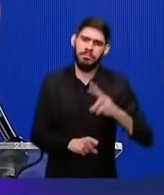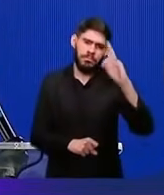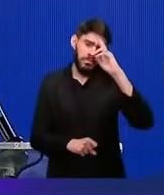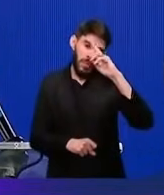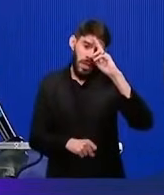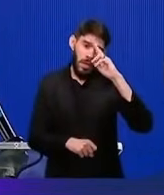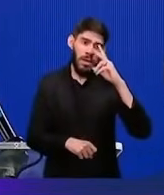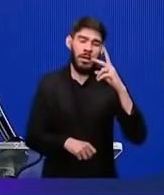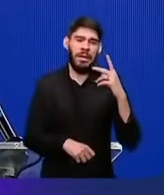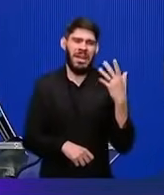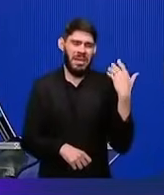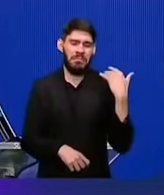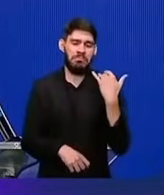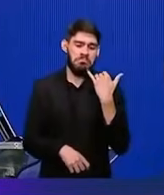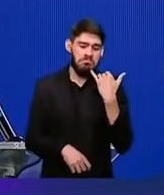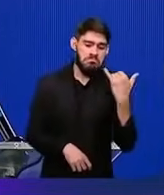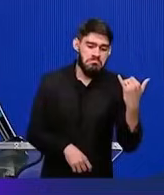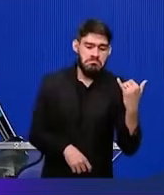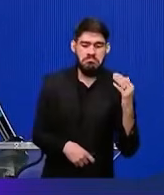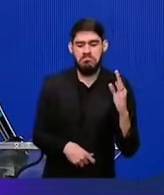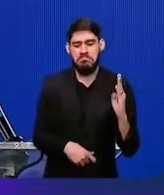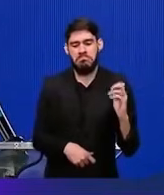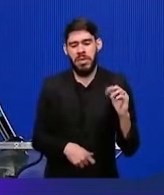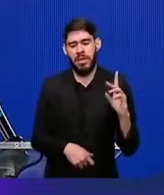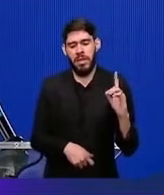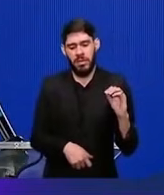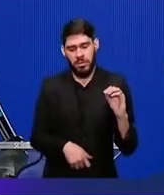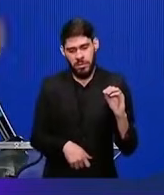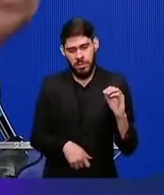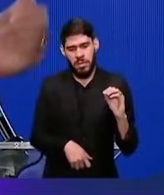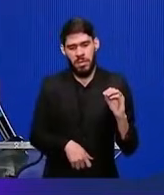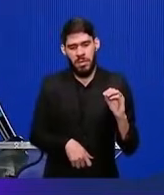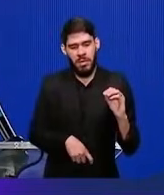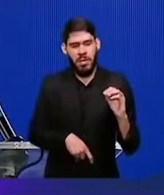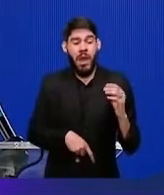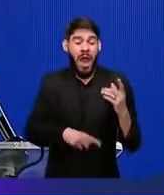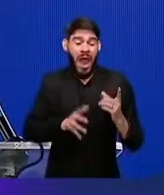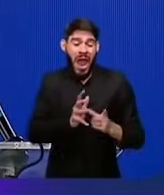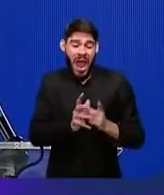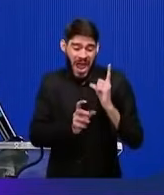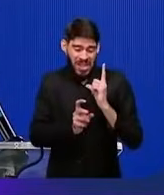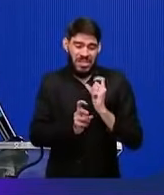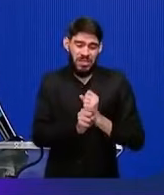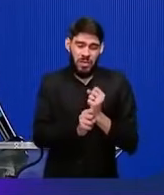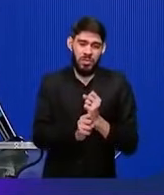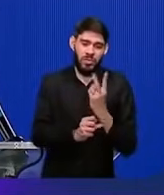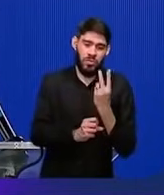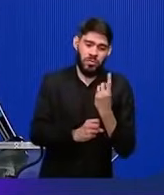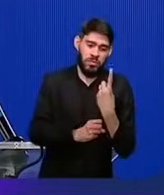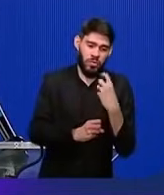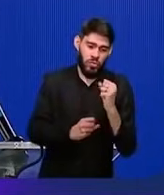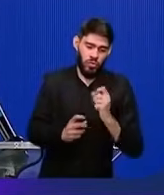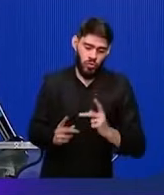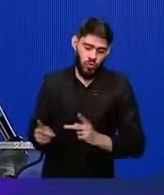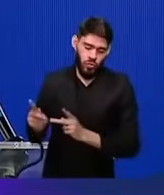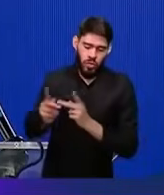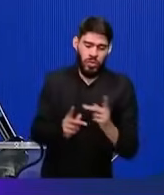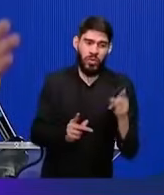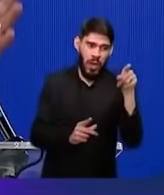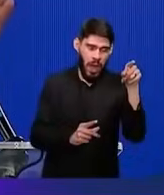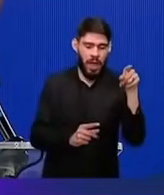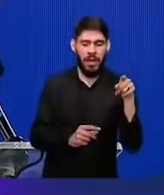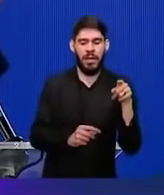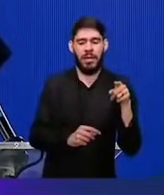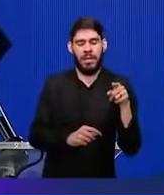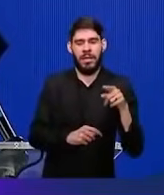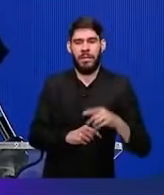eu liguei para o Bernardo Api, depois de tê-lo visitado em 2018 no CECIF. O